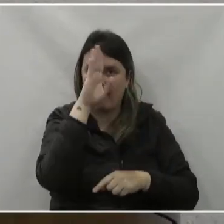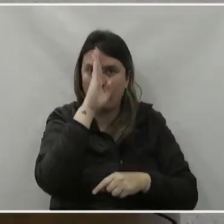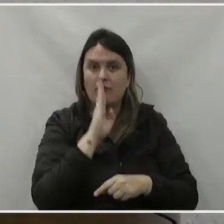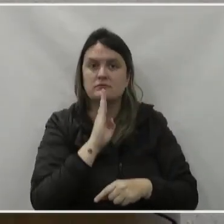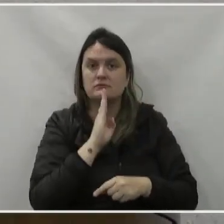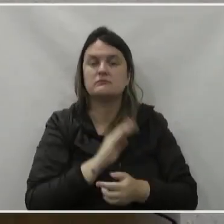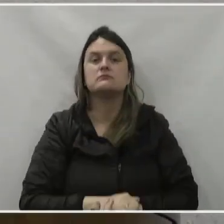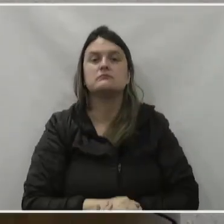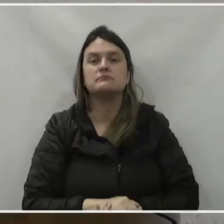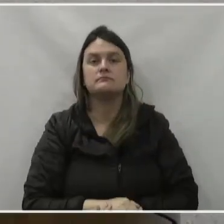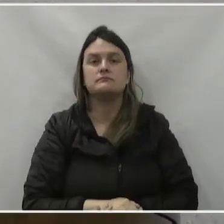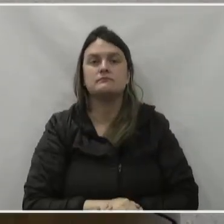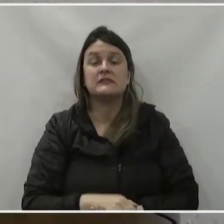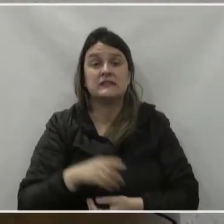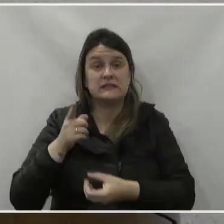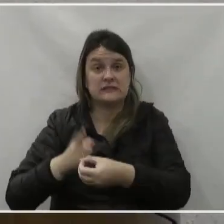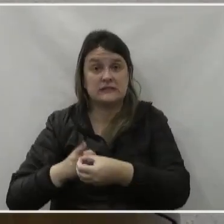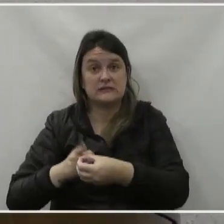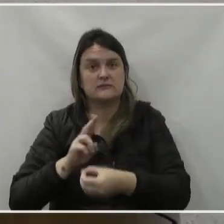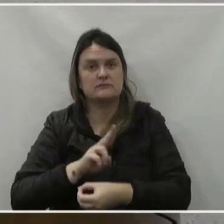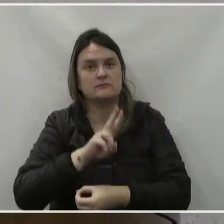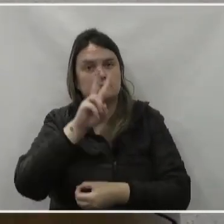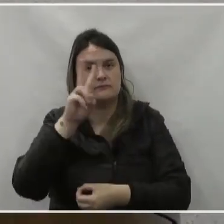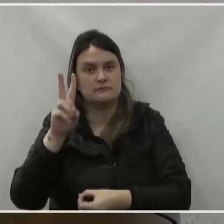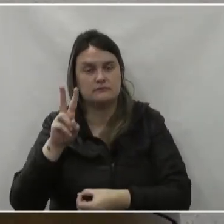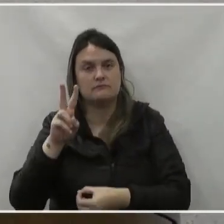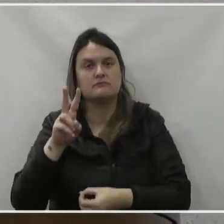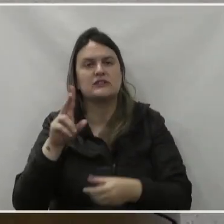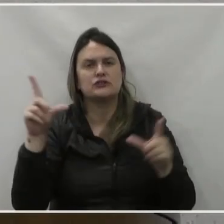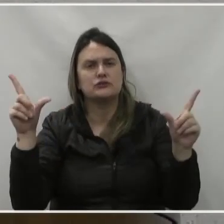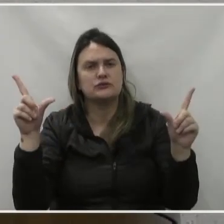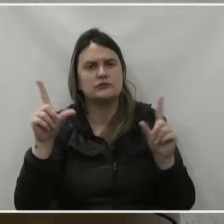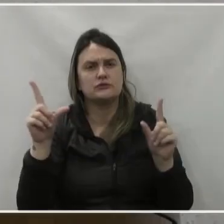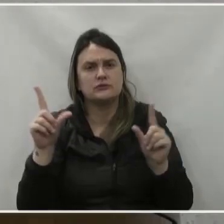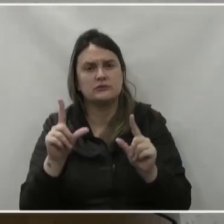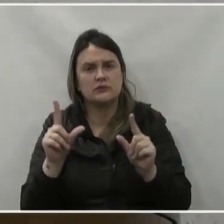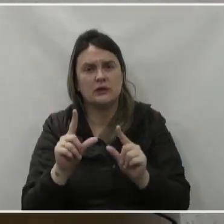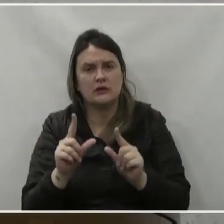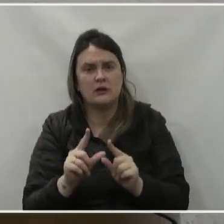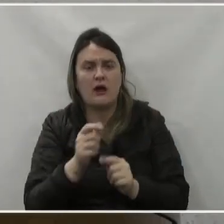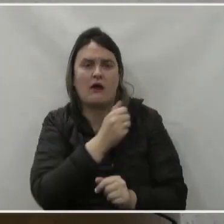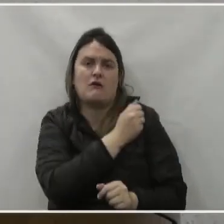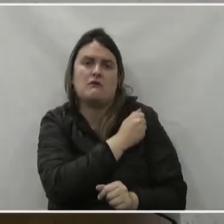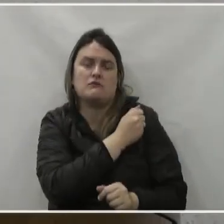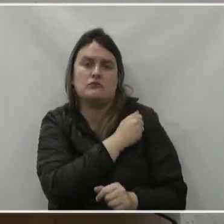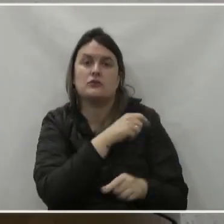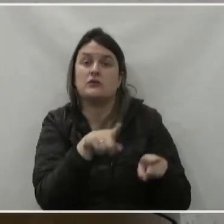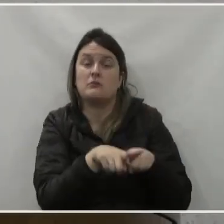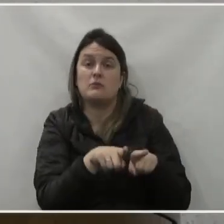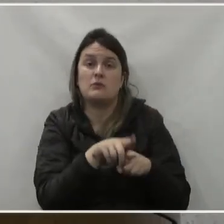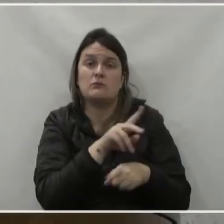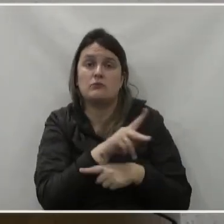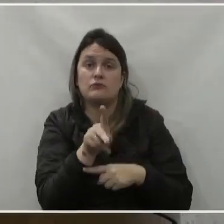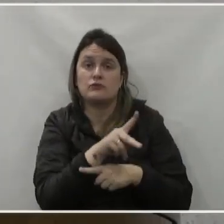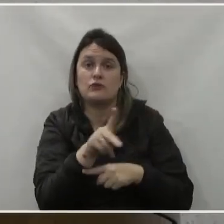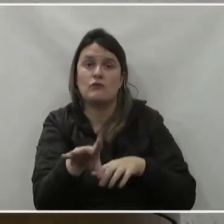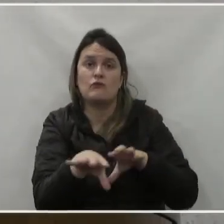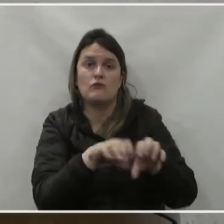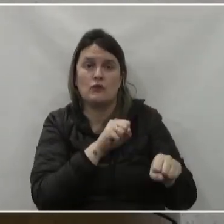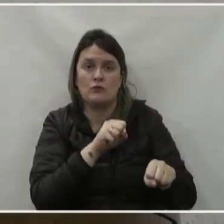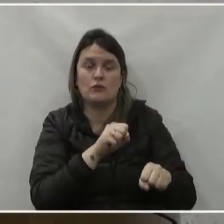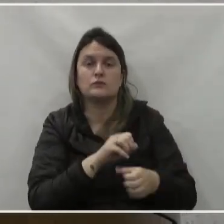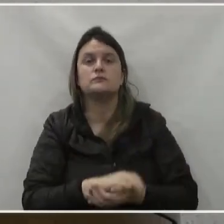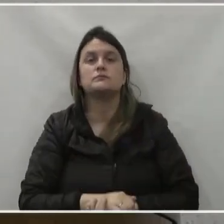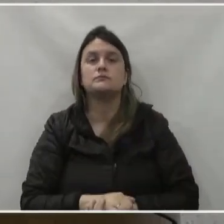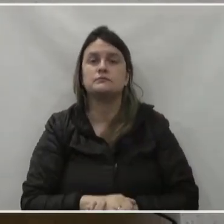gratuitamente. Em União da Vitória, há uma diminuição significativa no número de professores que se formam a cada